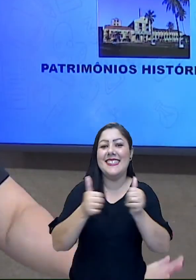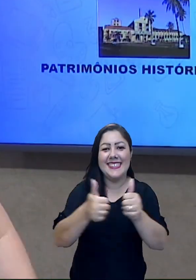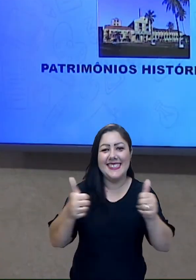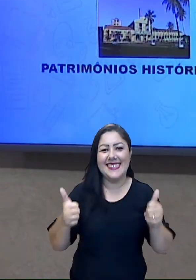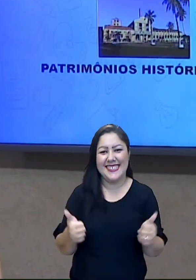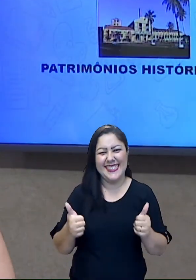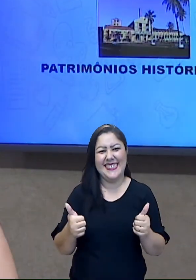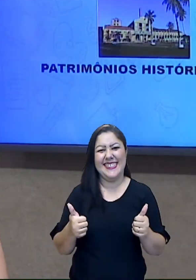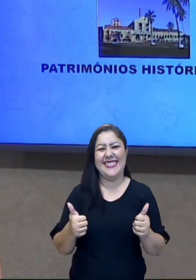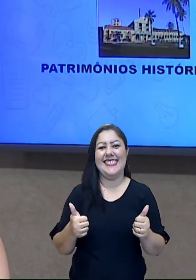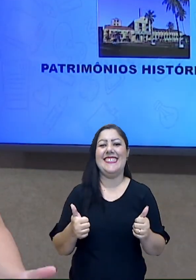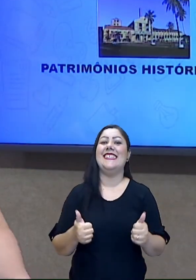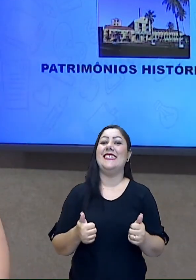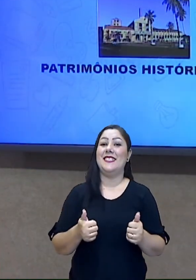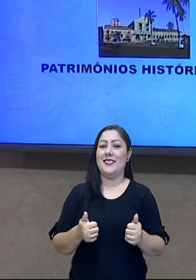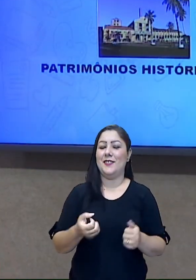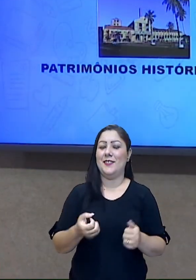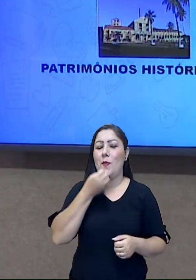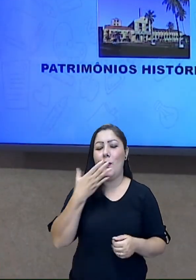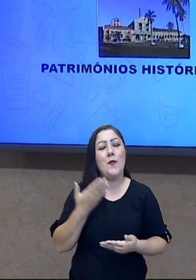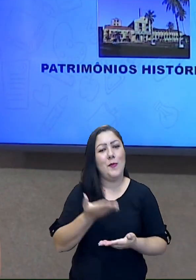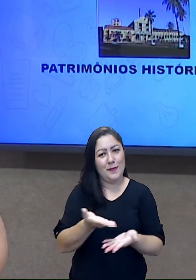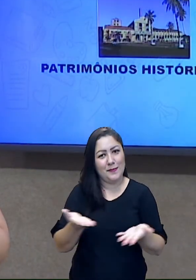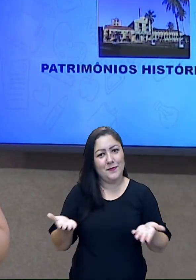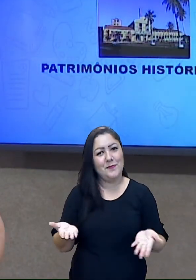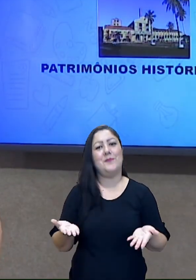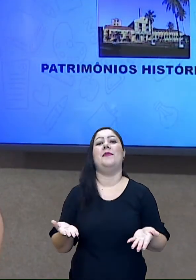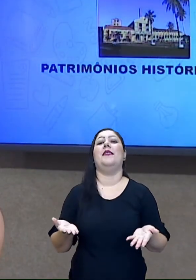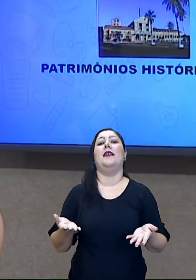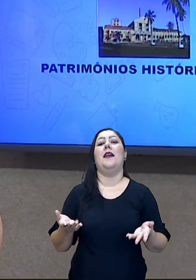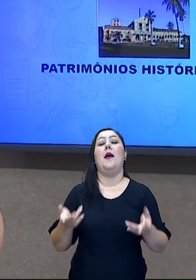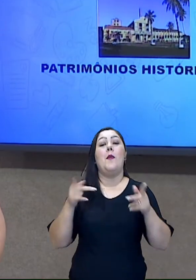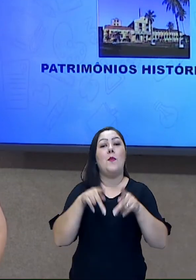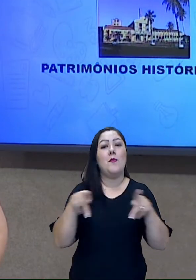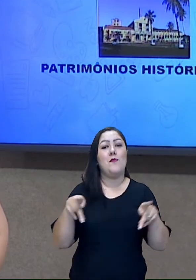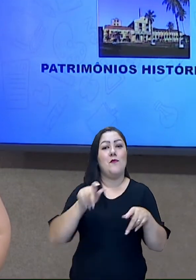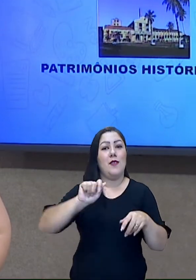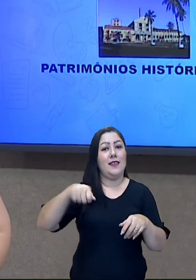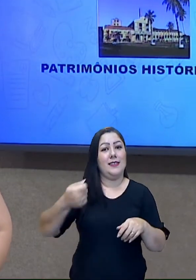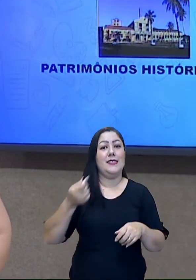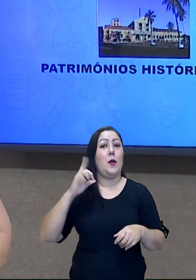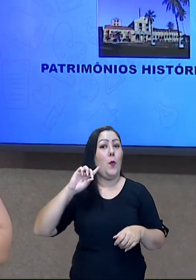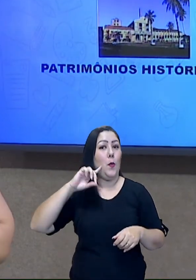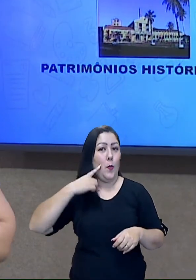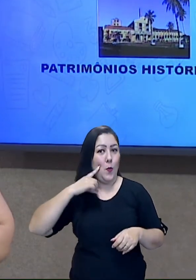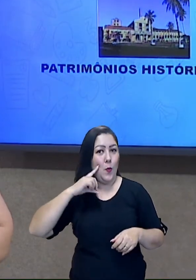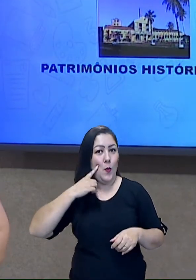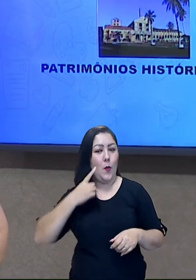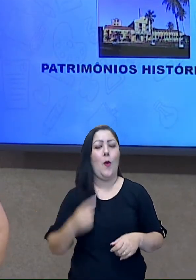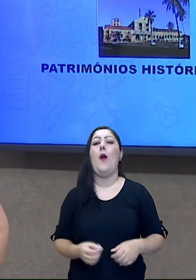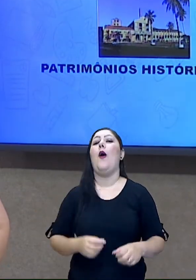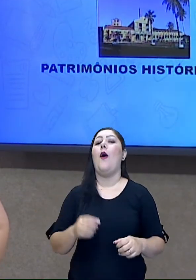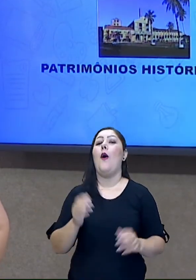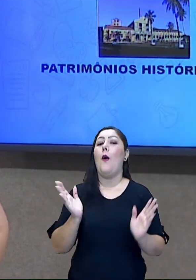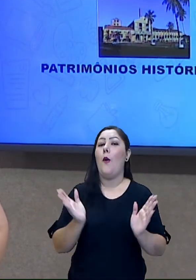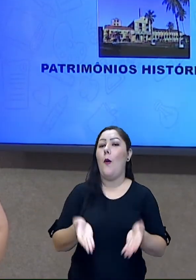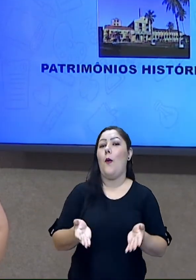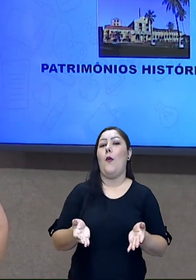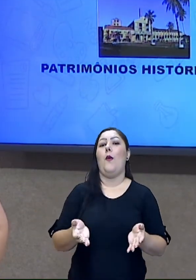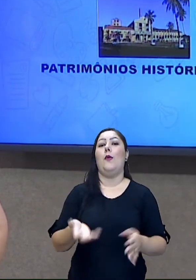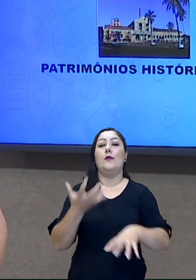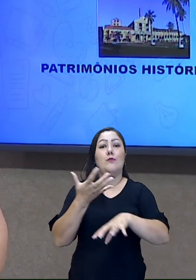Olá, olá pessoal, tudo bem com vocês? Eu sou a professora Daniele Cristine e nós vamos ficar hoje com o